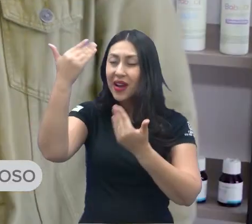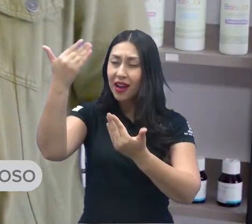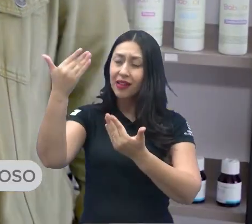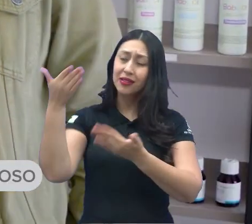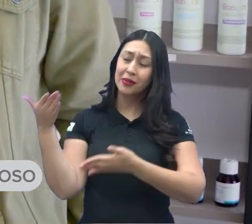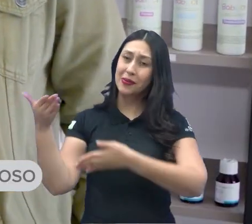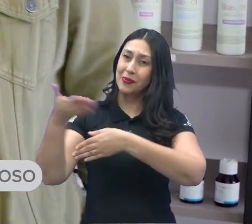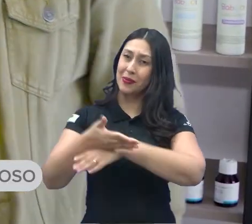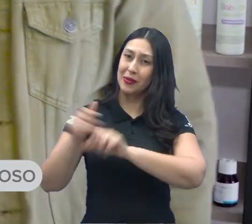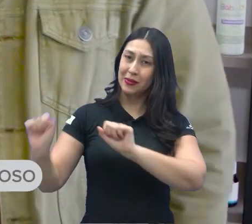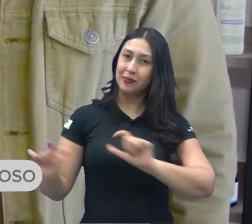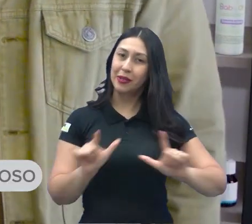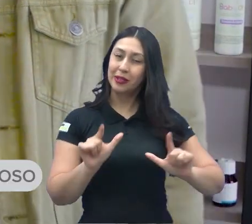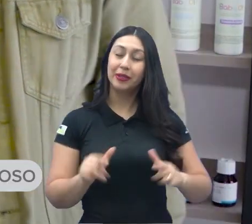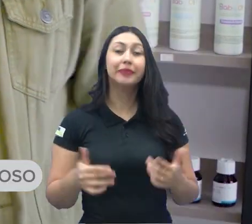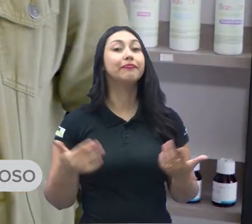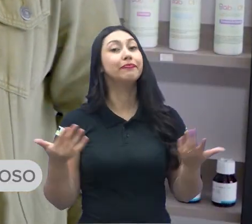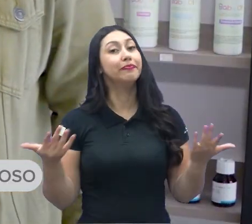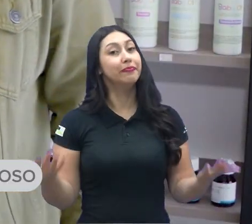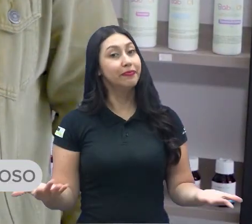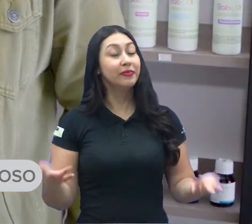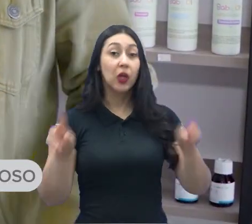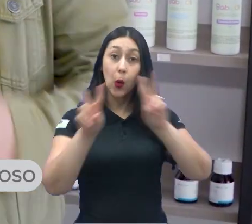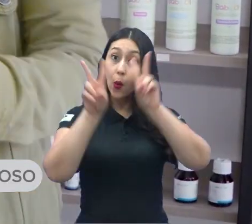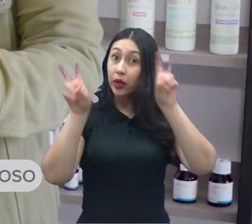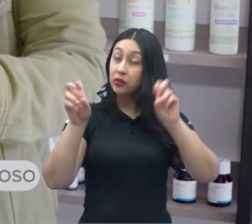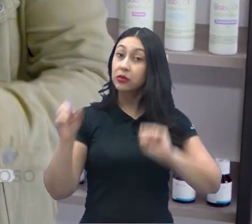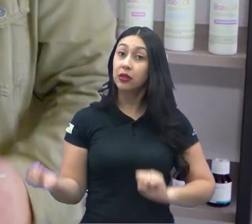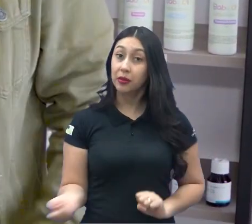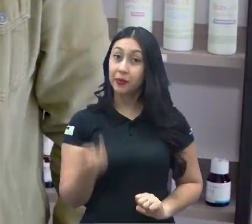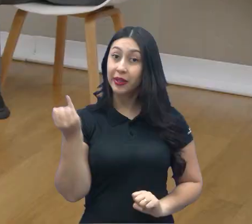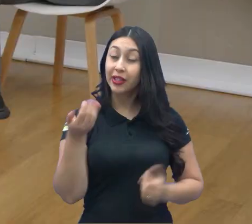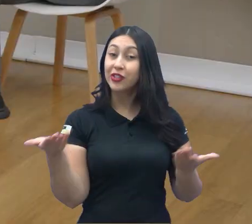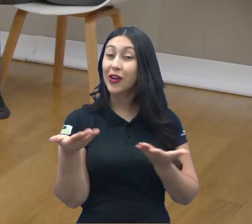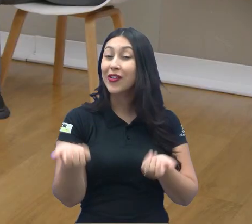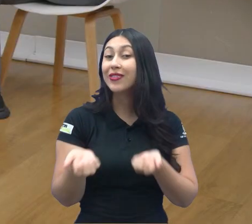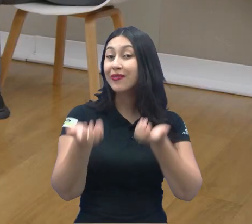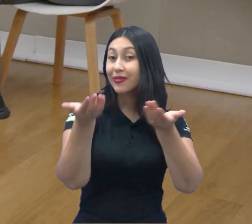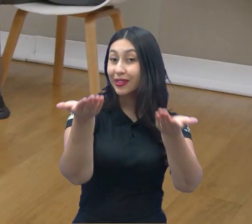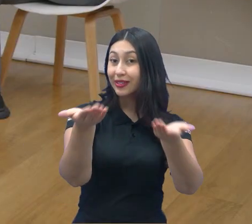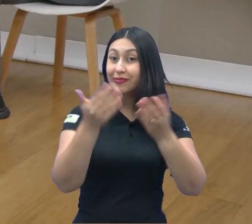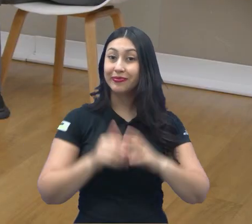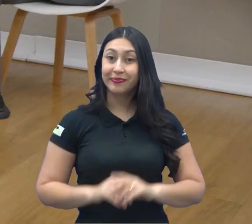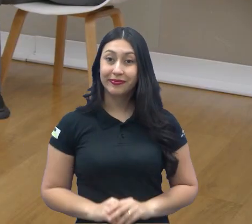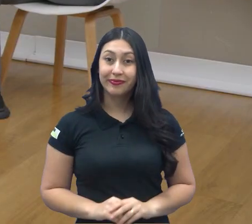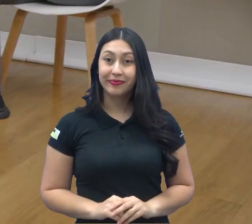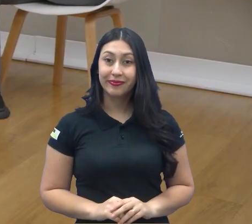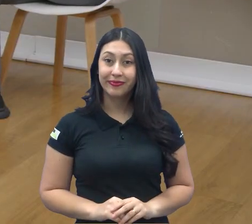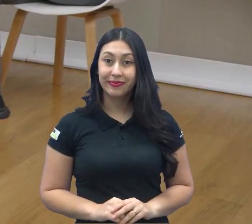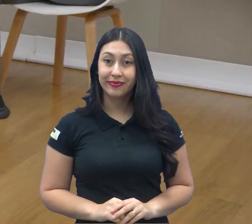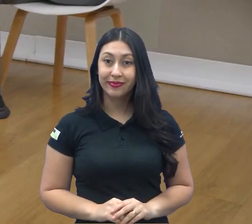você. É isso, Gi. É um assunto muito importante. Voltamos com você aí no estúdio.